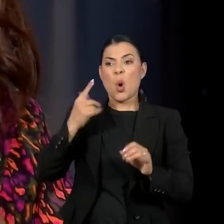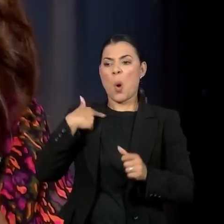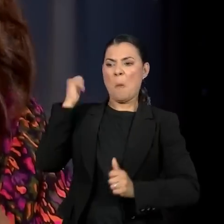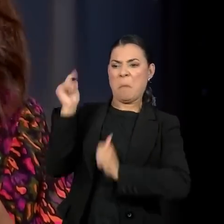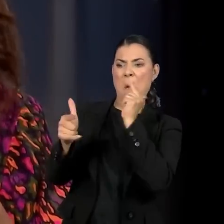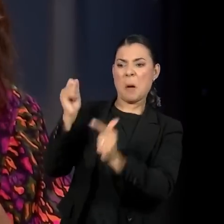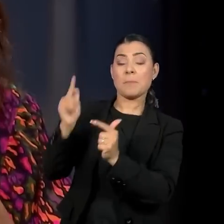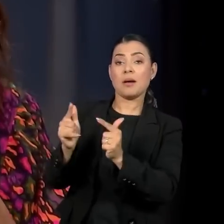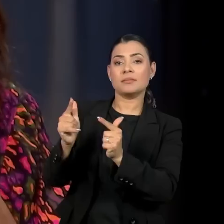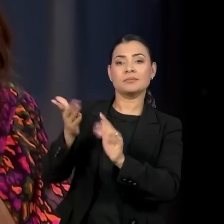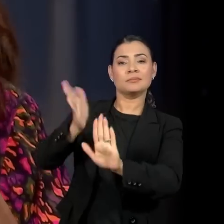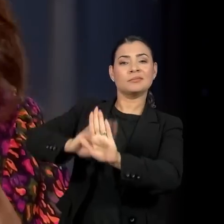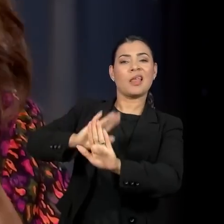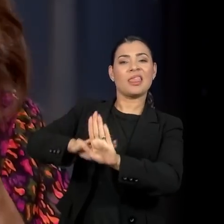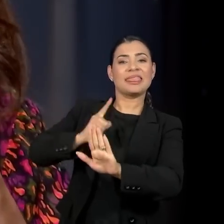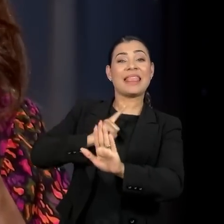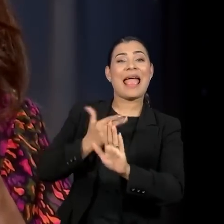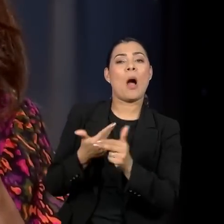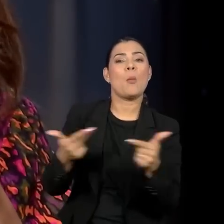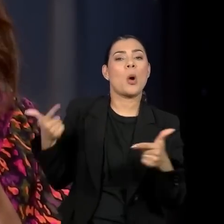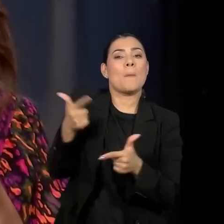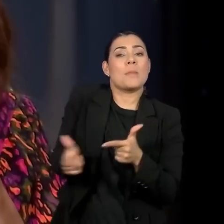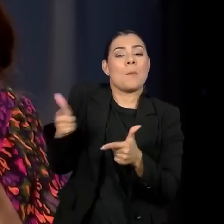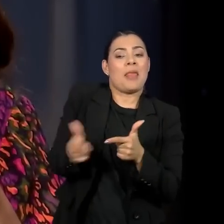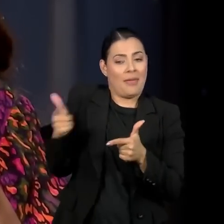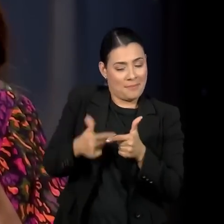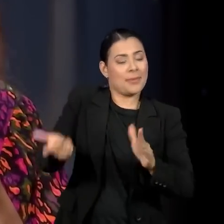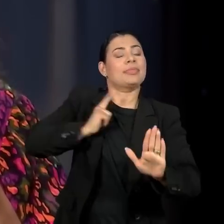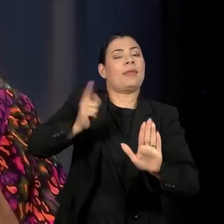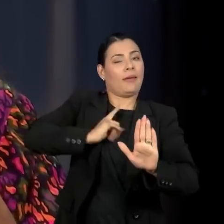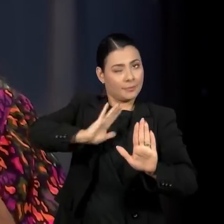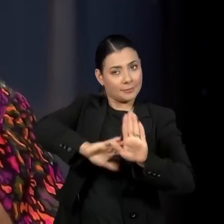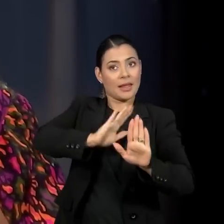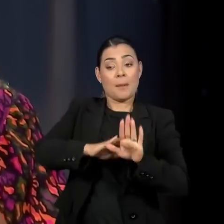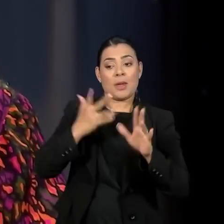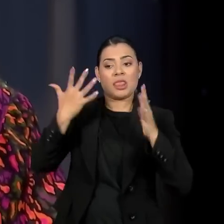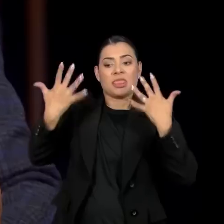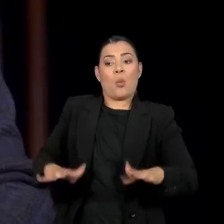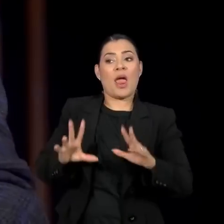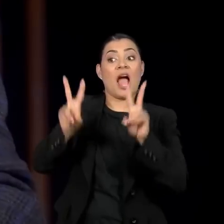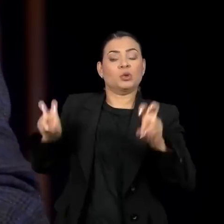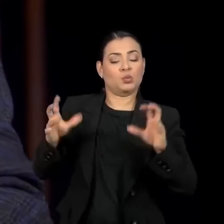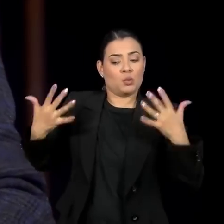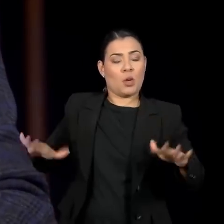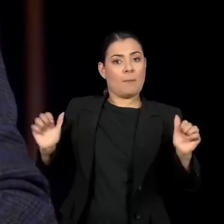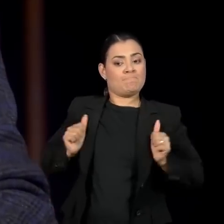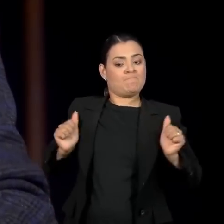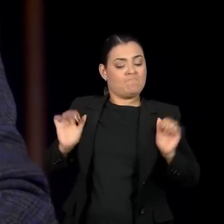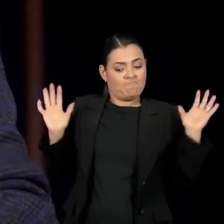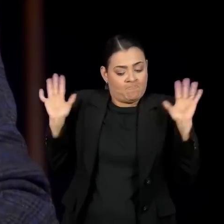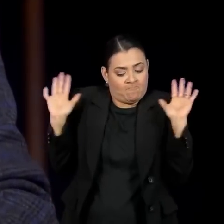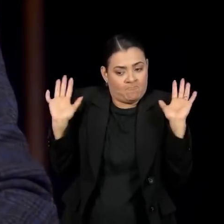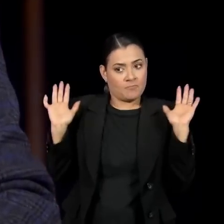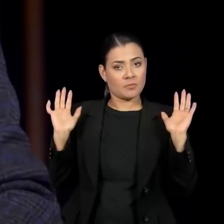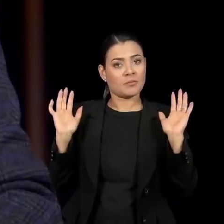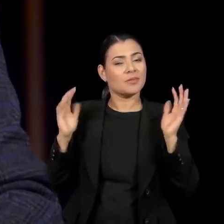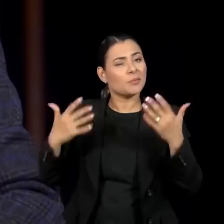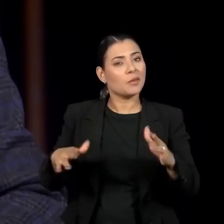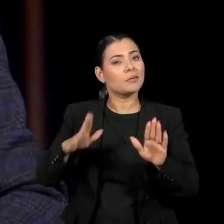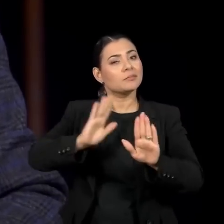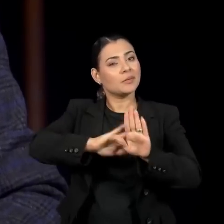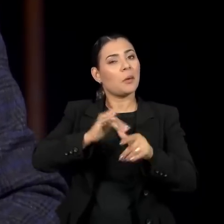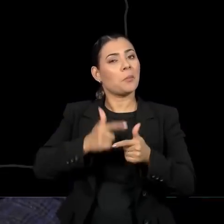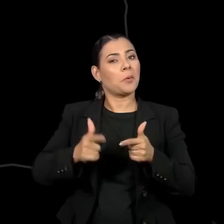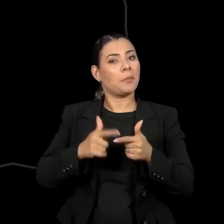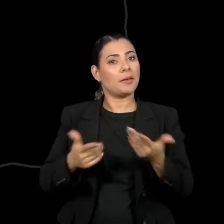coisa, é porque aquela coisa está dentro de nós, mas nós não queremos mexer com Tá ela. com uma coisinha ali que não vai mexer, né? é. Que não vai resolver.